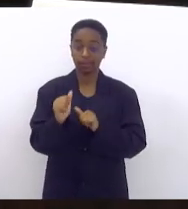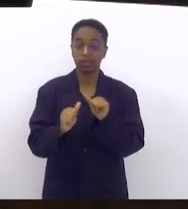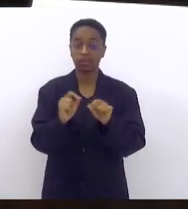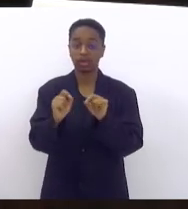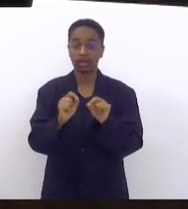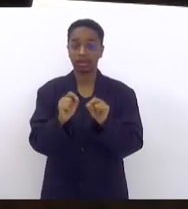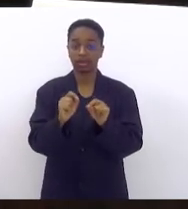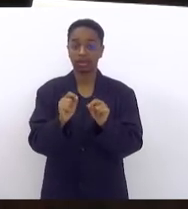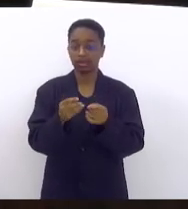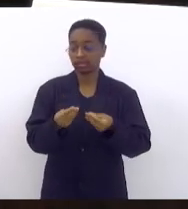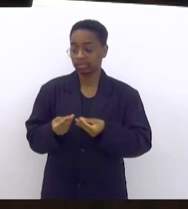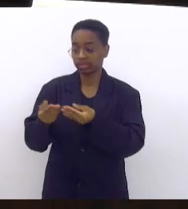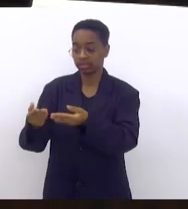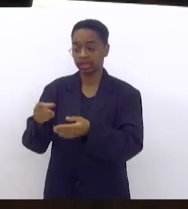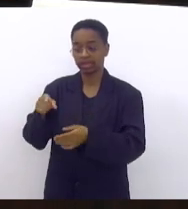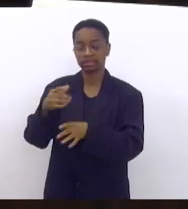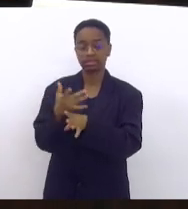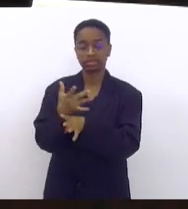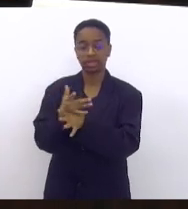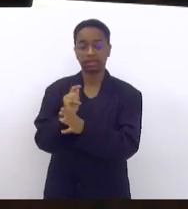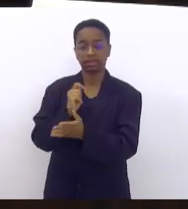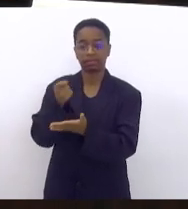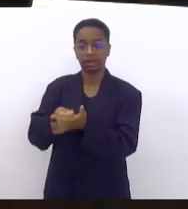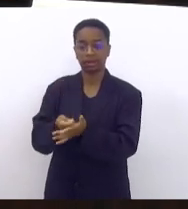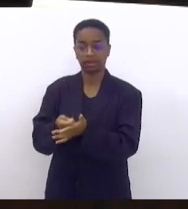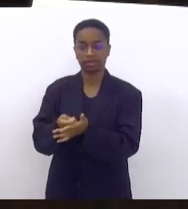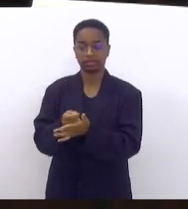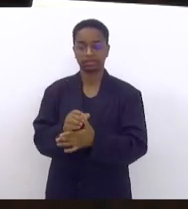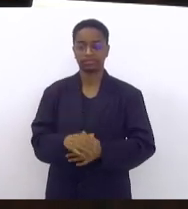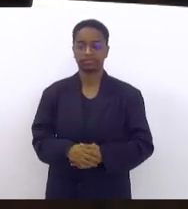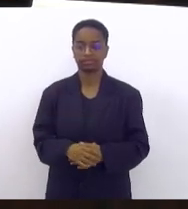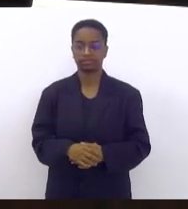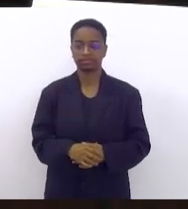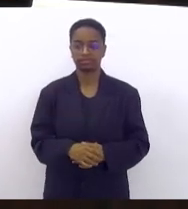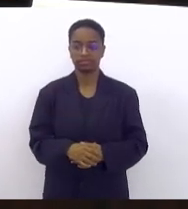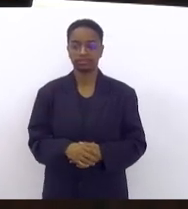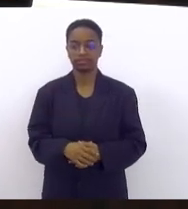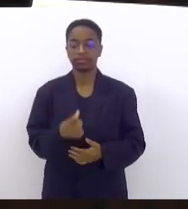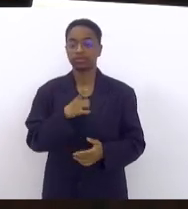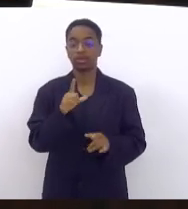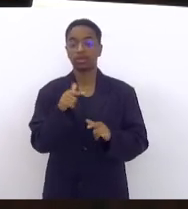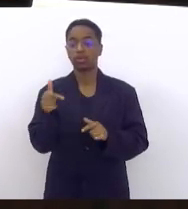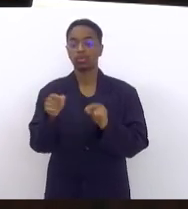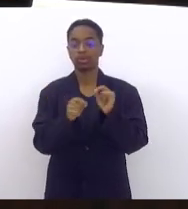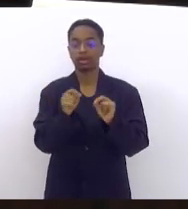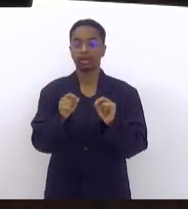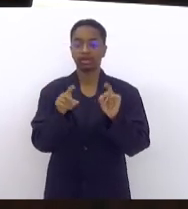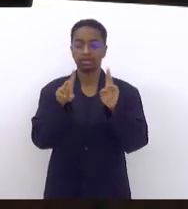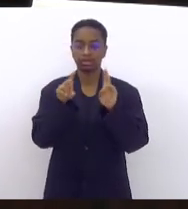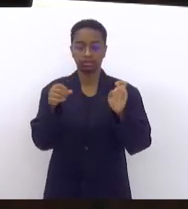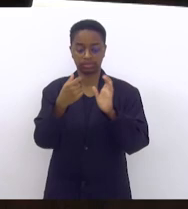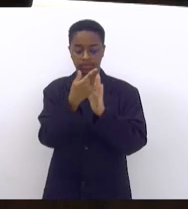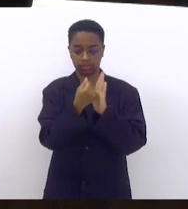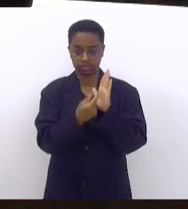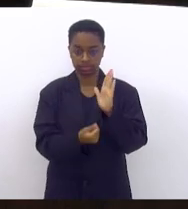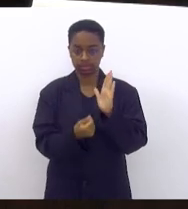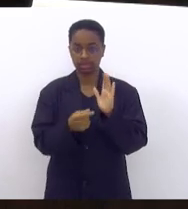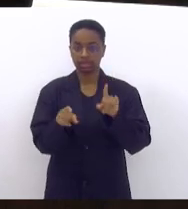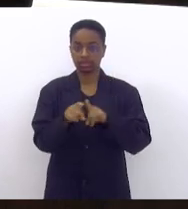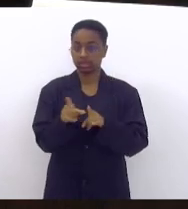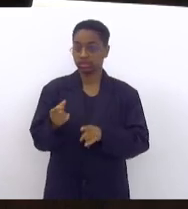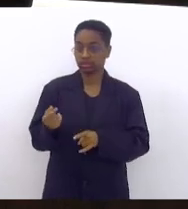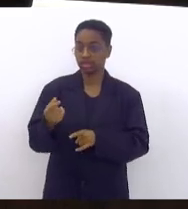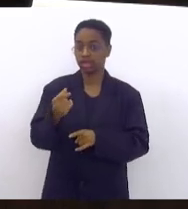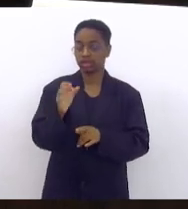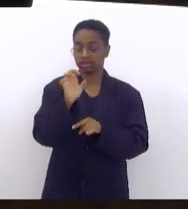município executar o pagamento dessa gratificação. A outra é a questão financeira e orçamentária do Estado. O deputado